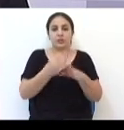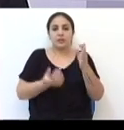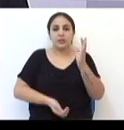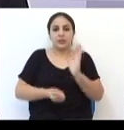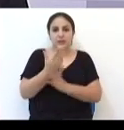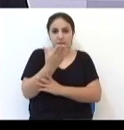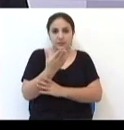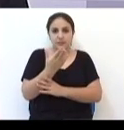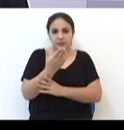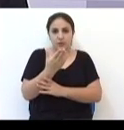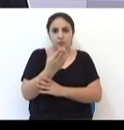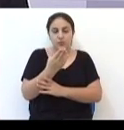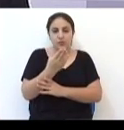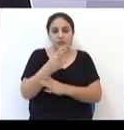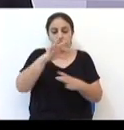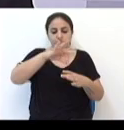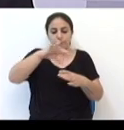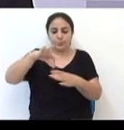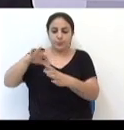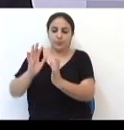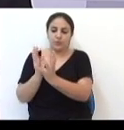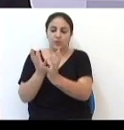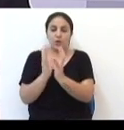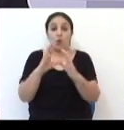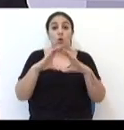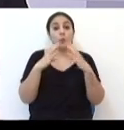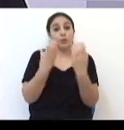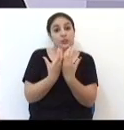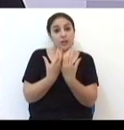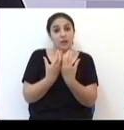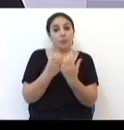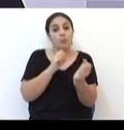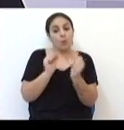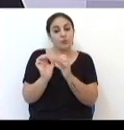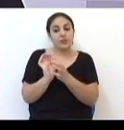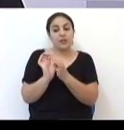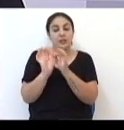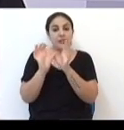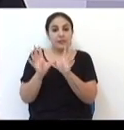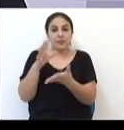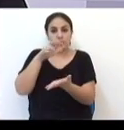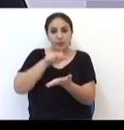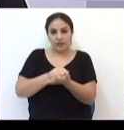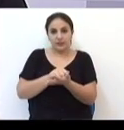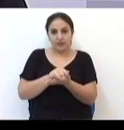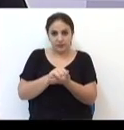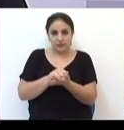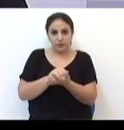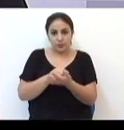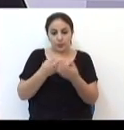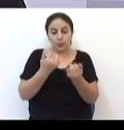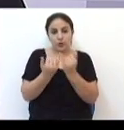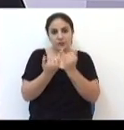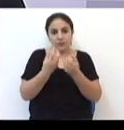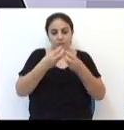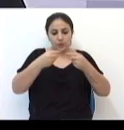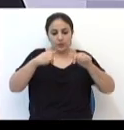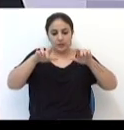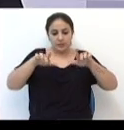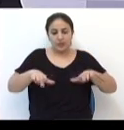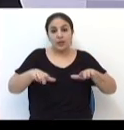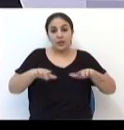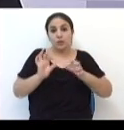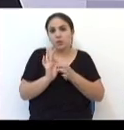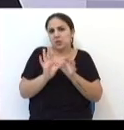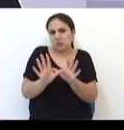de hortas orgânicas comunitárias, mas que fica à disposição, nesse cadastro, os terrenos que estarão à disposição. A população pode,